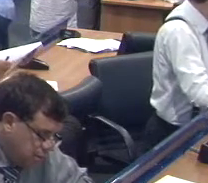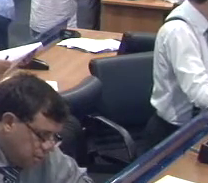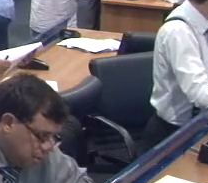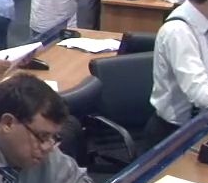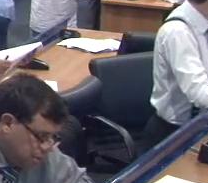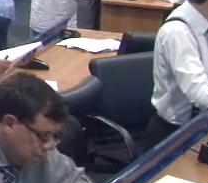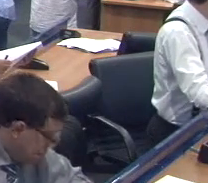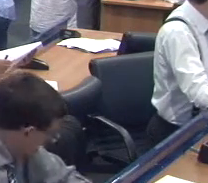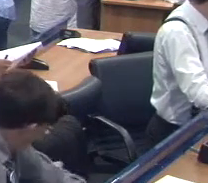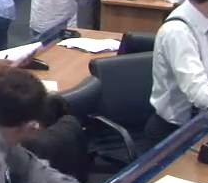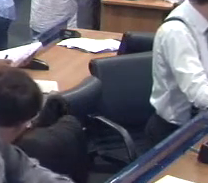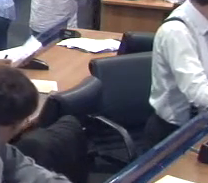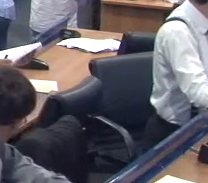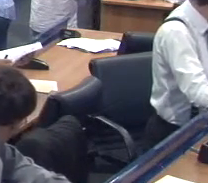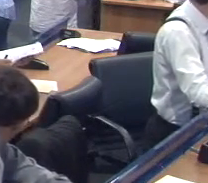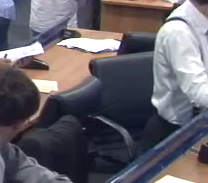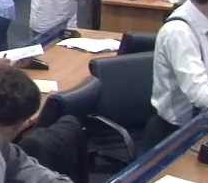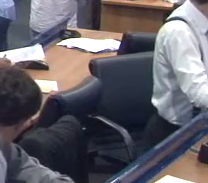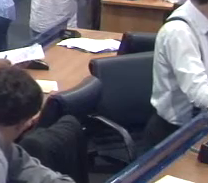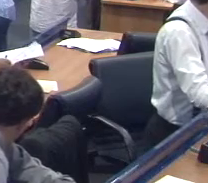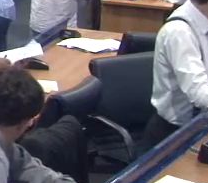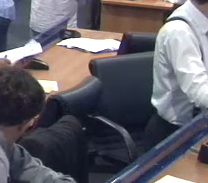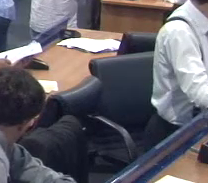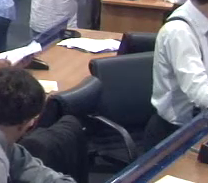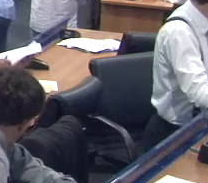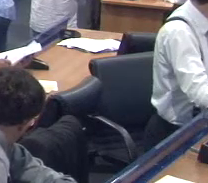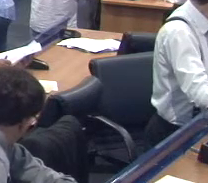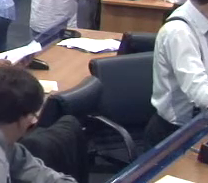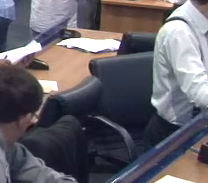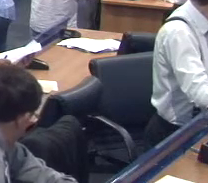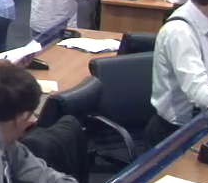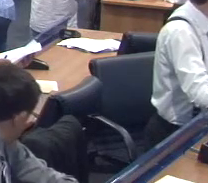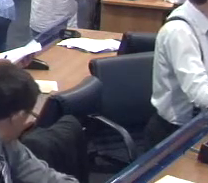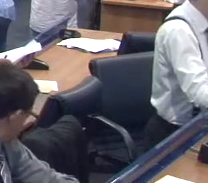Deficiente idoso, eles têm que estar isento.